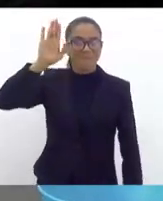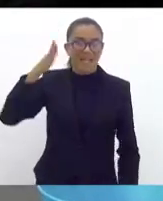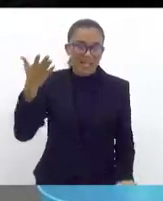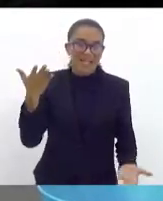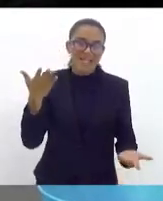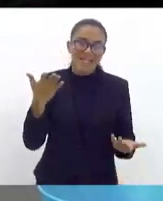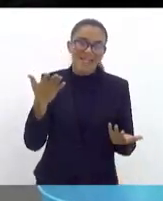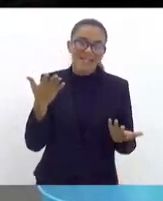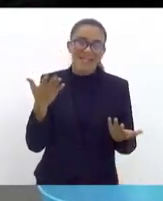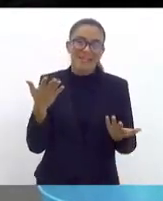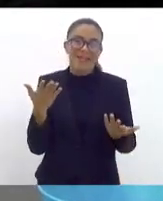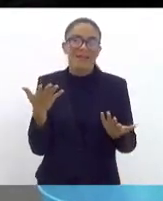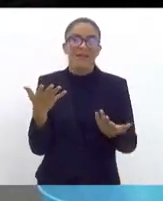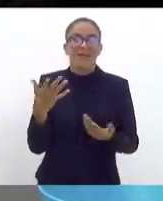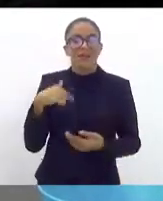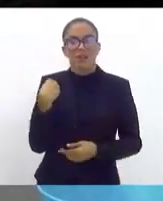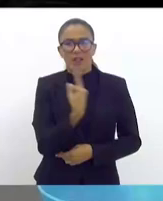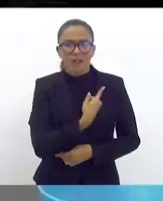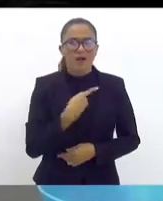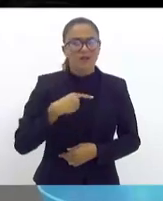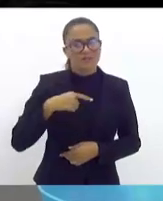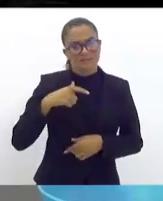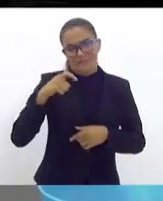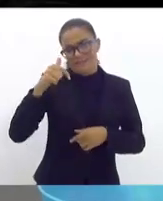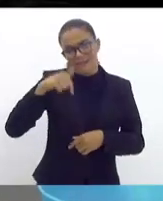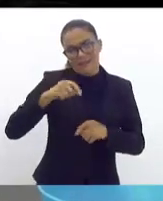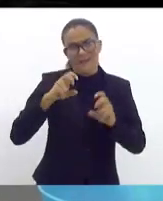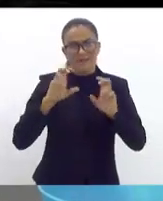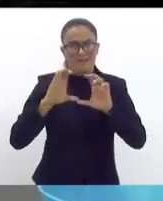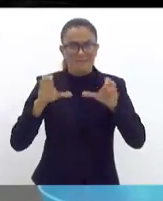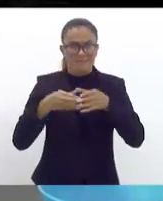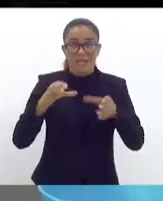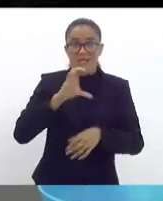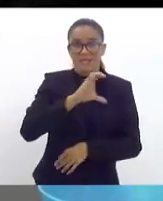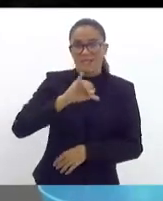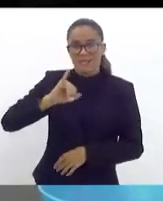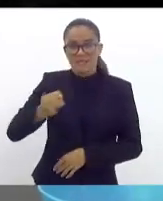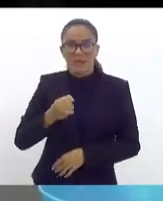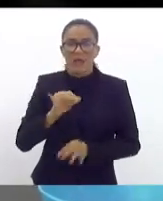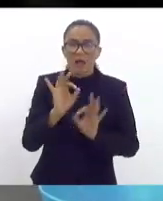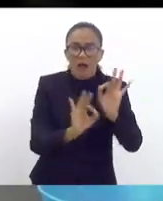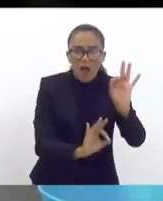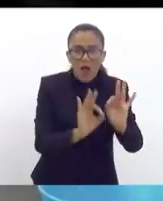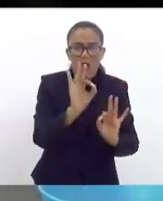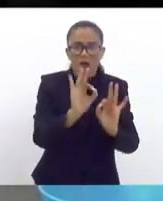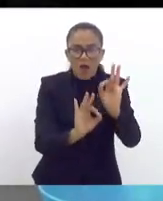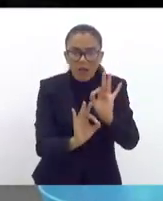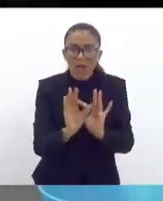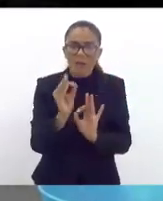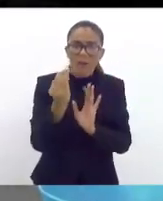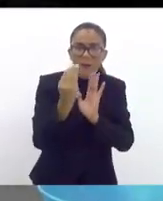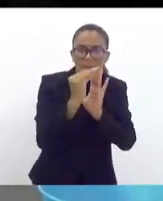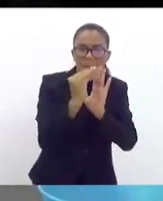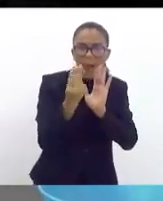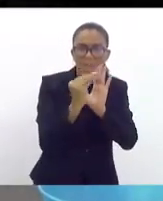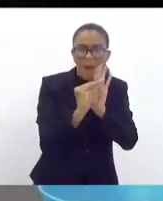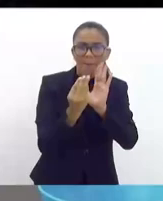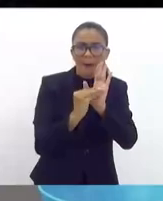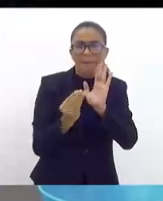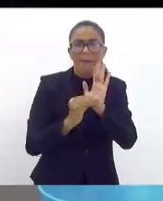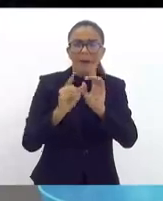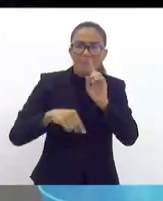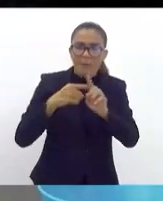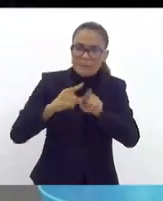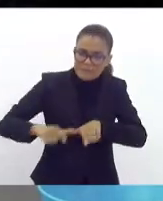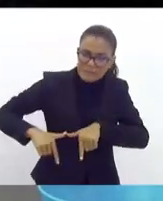questão Então como nós aqui estamos o tempo todo formulando iniciativas que